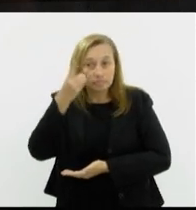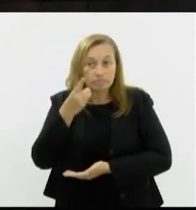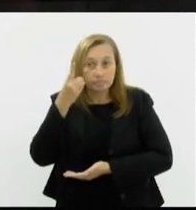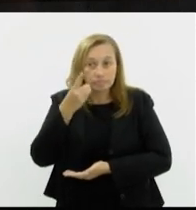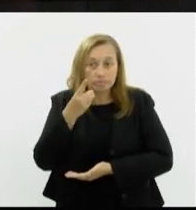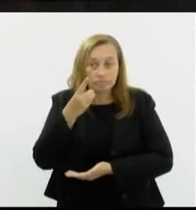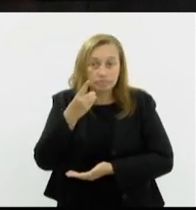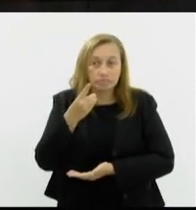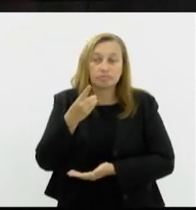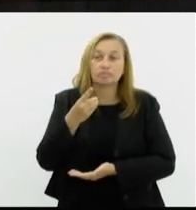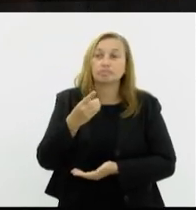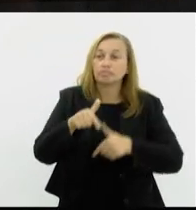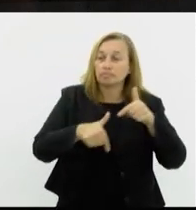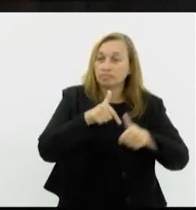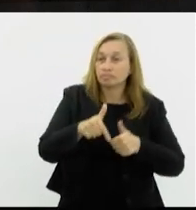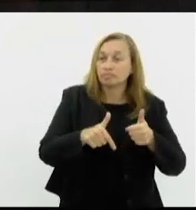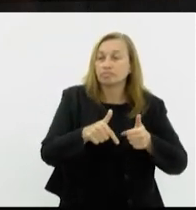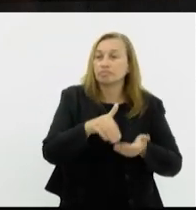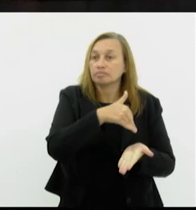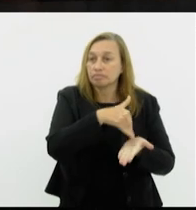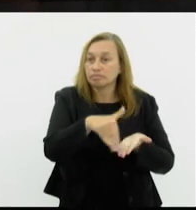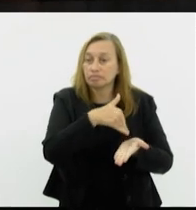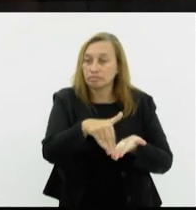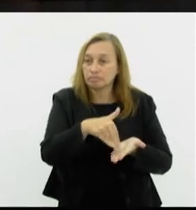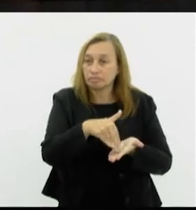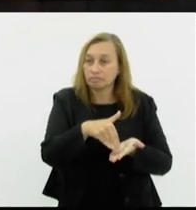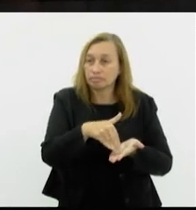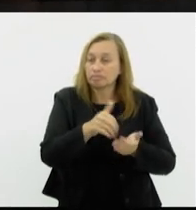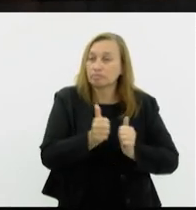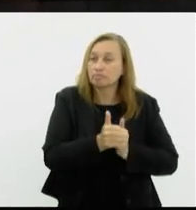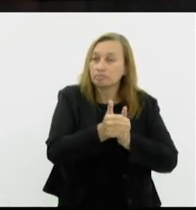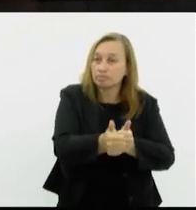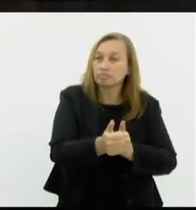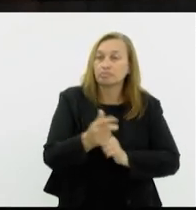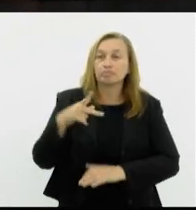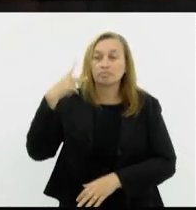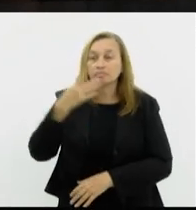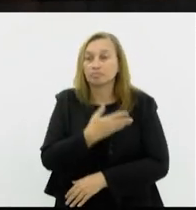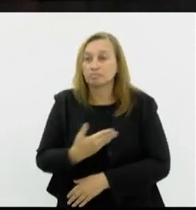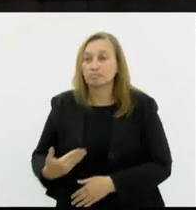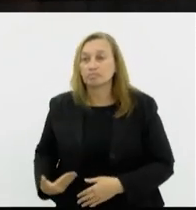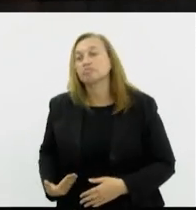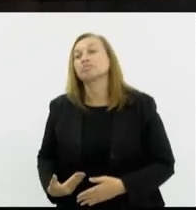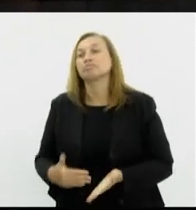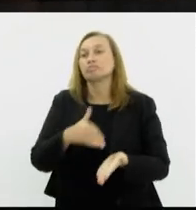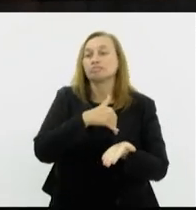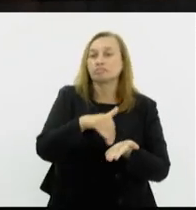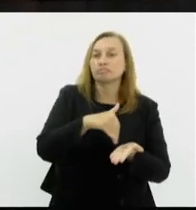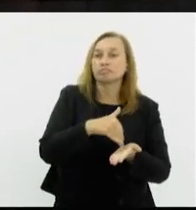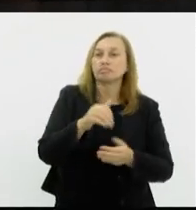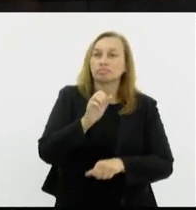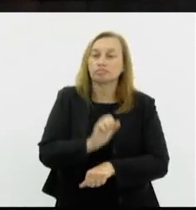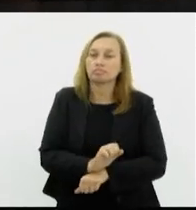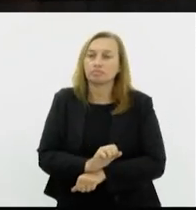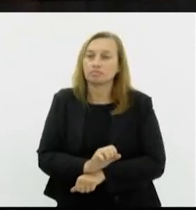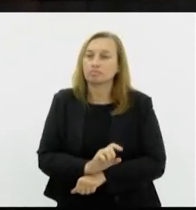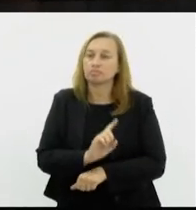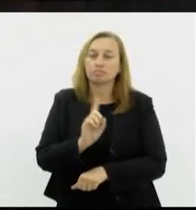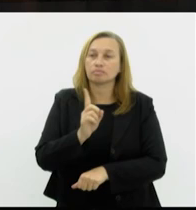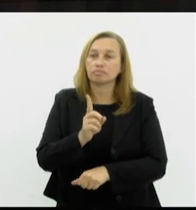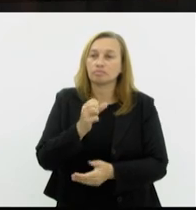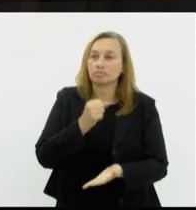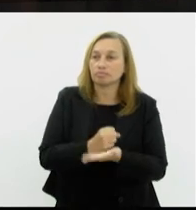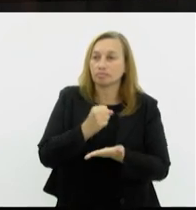responde pela secretaria, ele está à frente da condução de uma política pública. Secretaria de Estado não é cartório